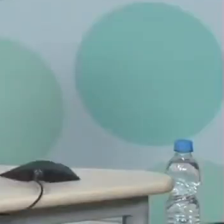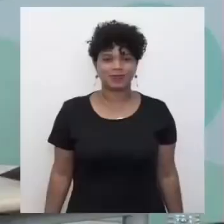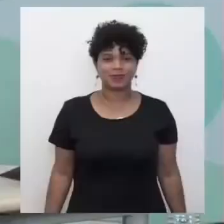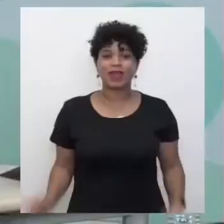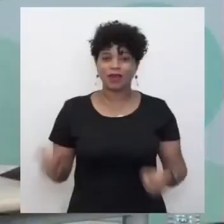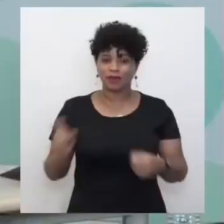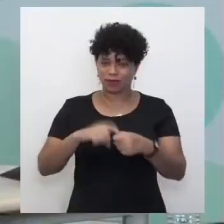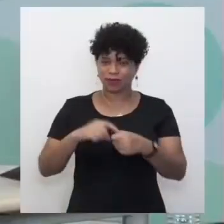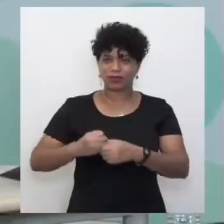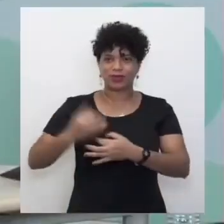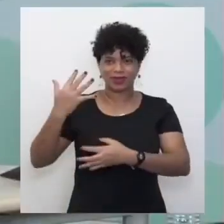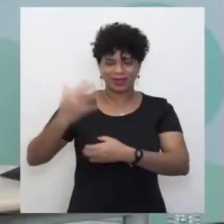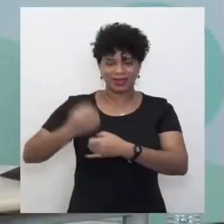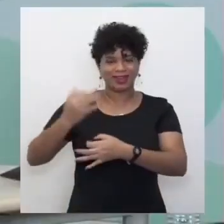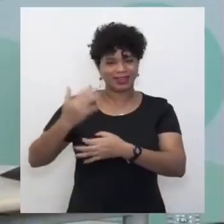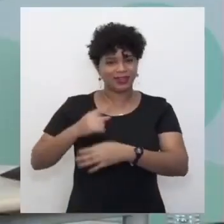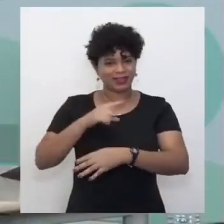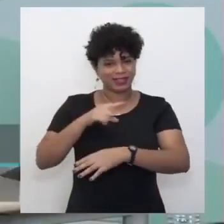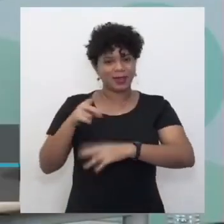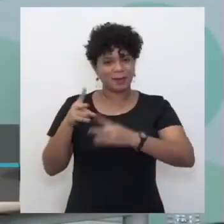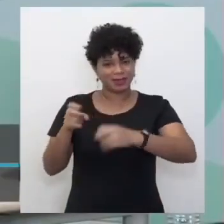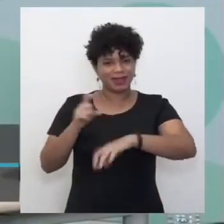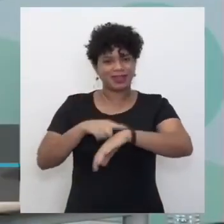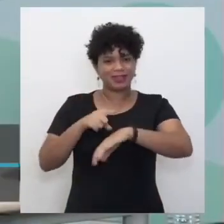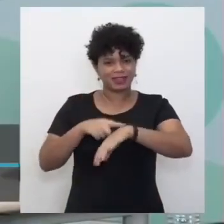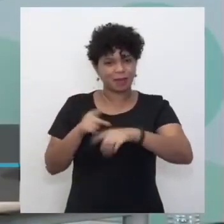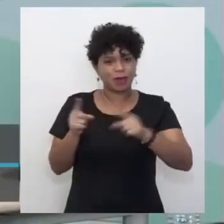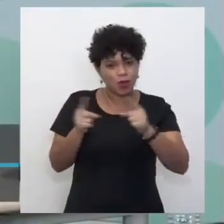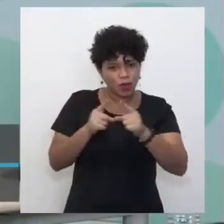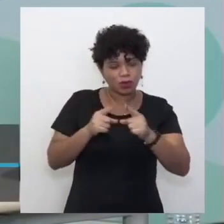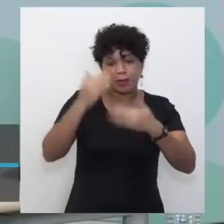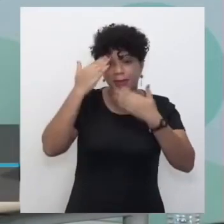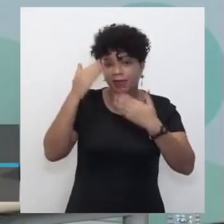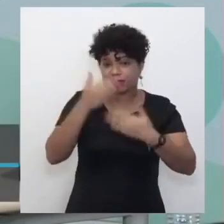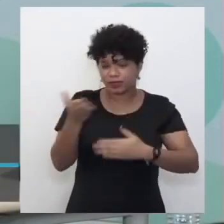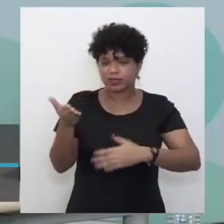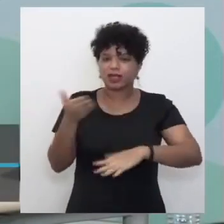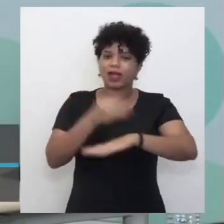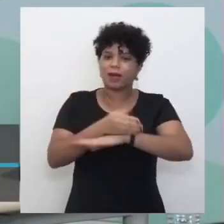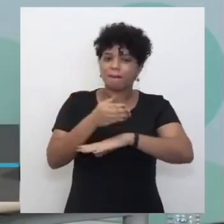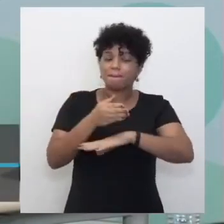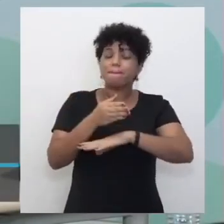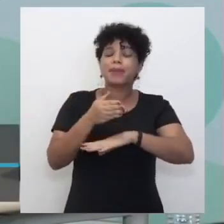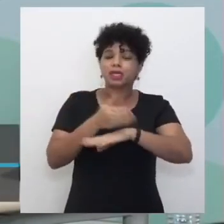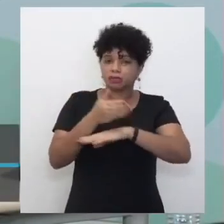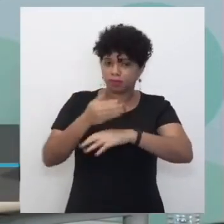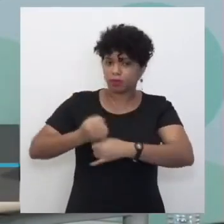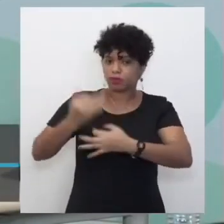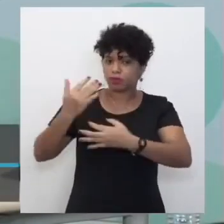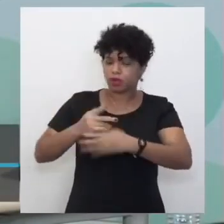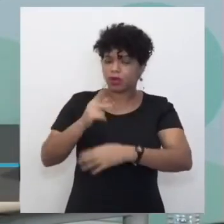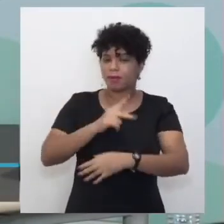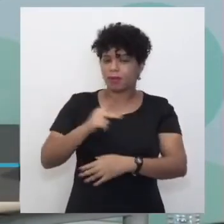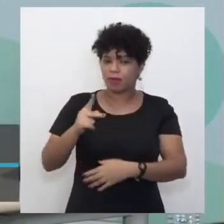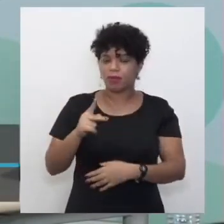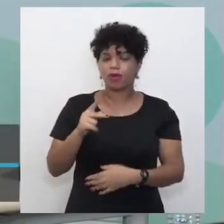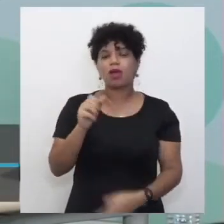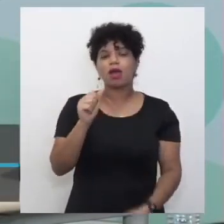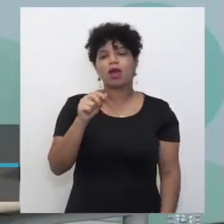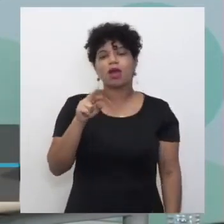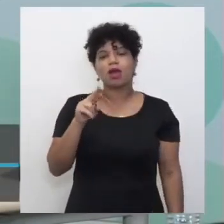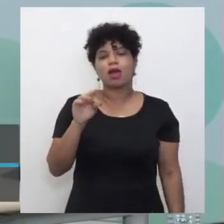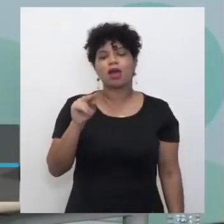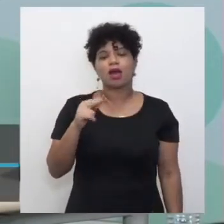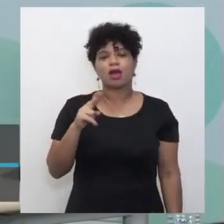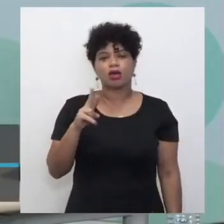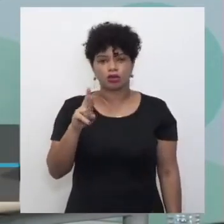Voltamos do chat, a gente viu que o tempinho foi curto. Quero agradecer alguns professores que colocaram as respostas dos alunos sim. Quero mandar um abraço para o professor Arthur de